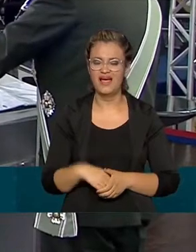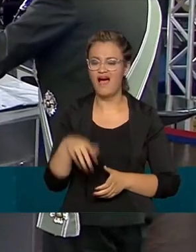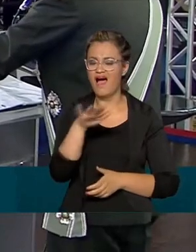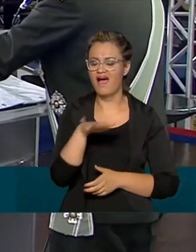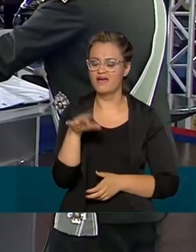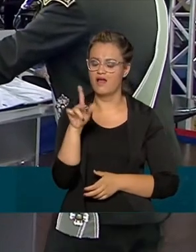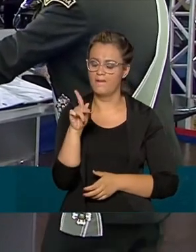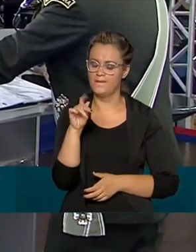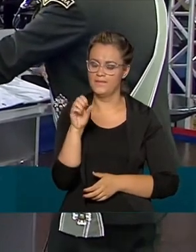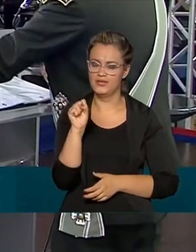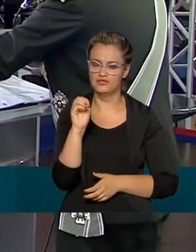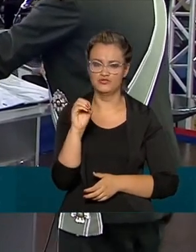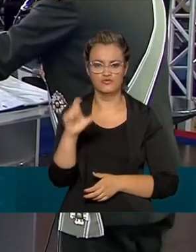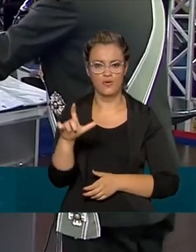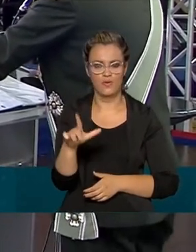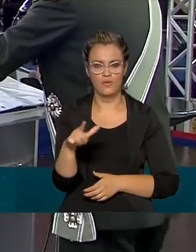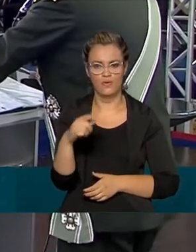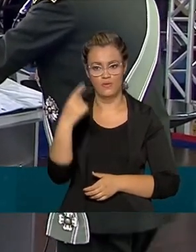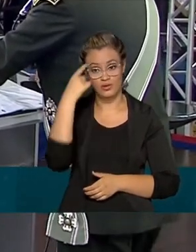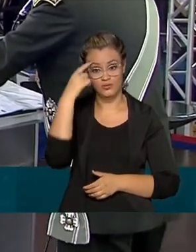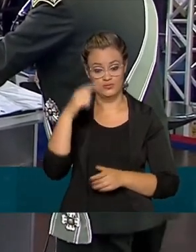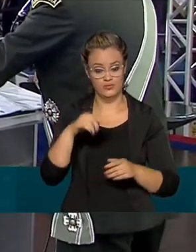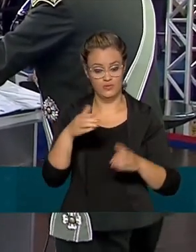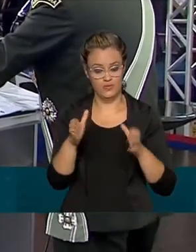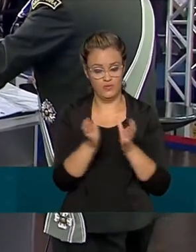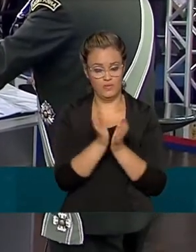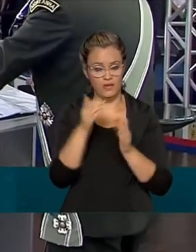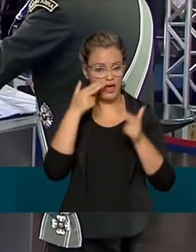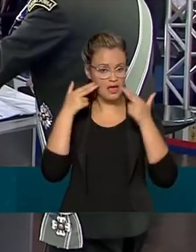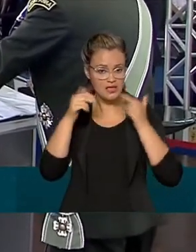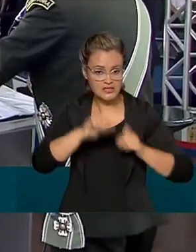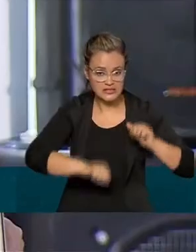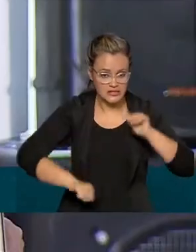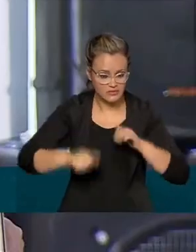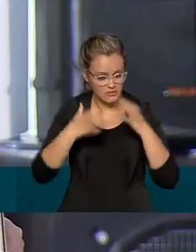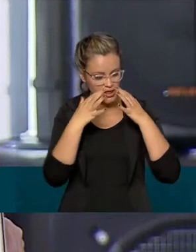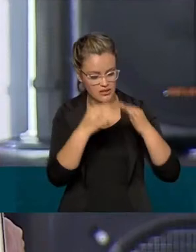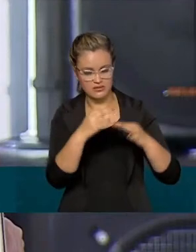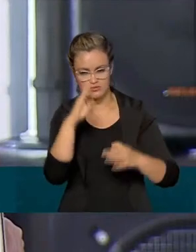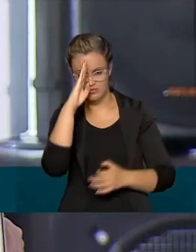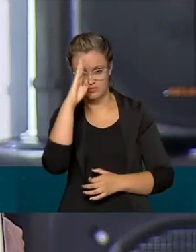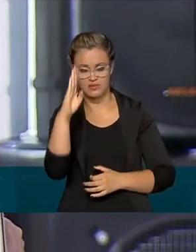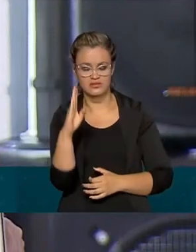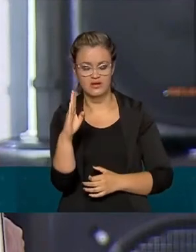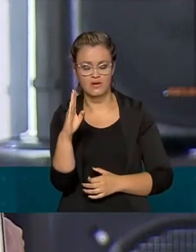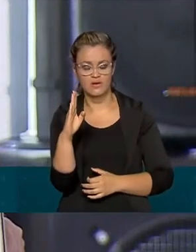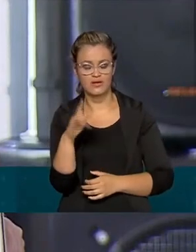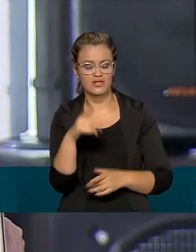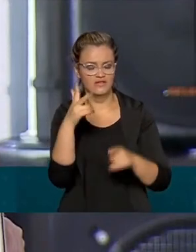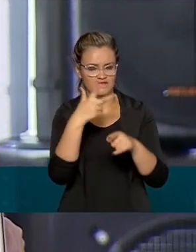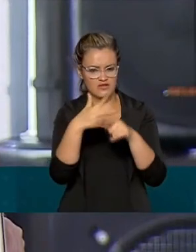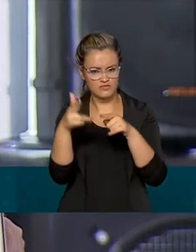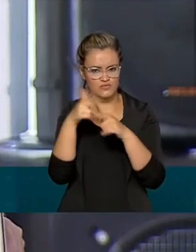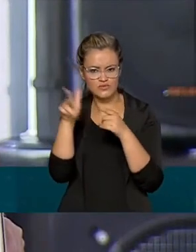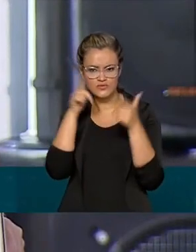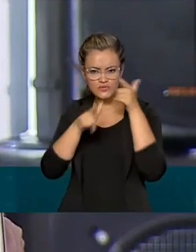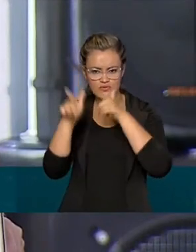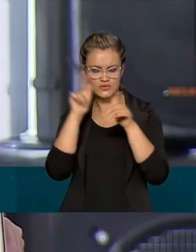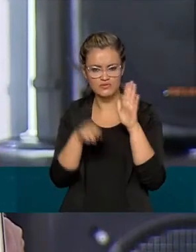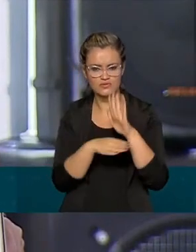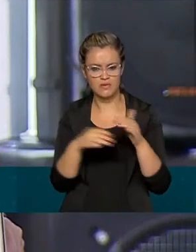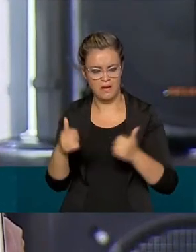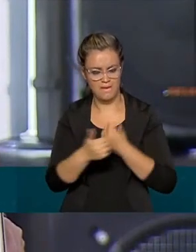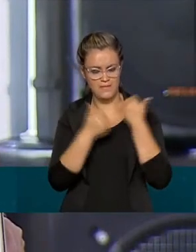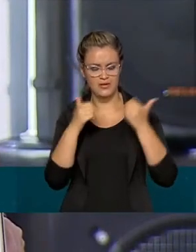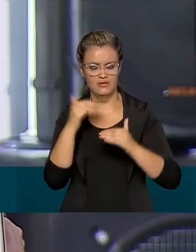a dimensão humana do Exército recebeu atenção especial, onde as realizações proporcionaram melhoria nos